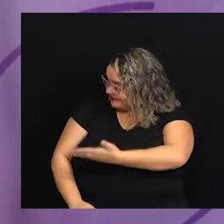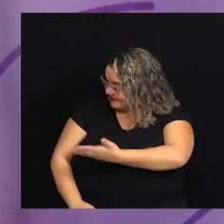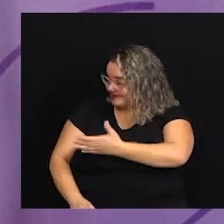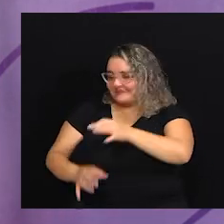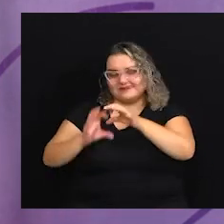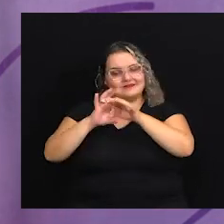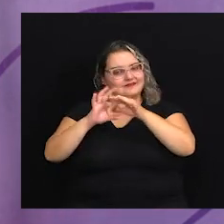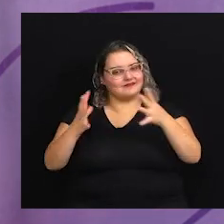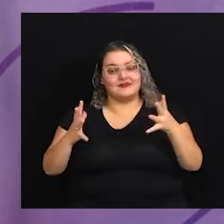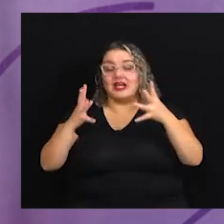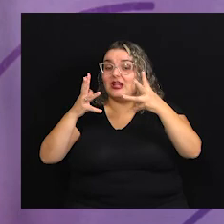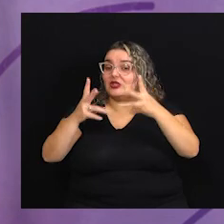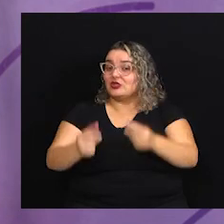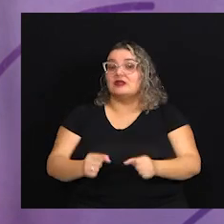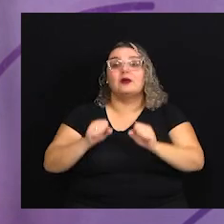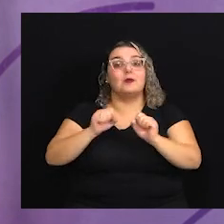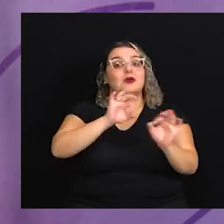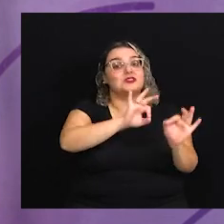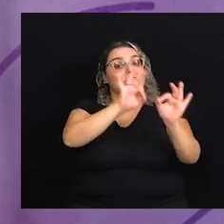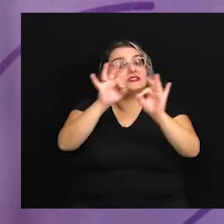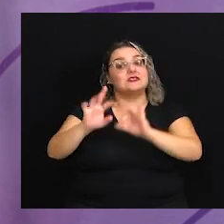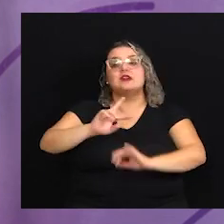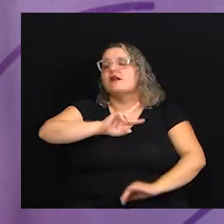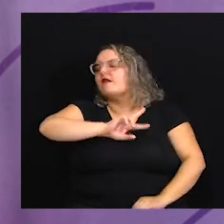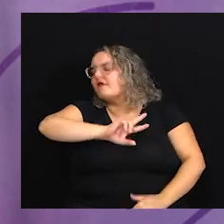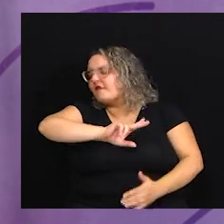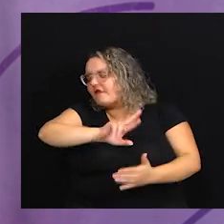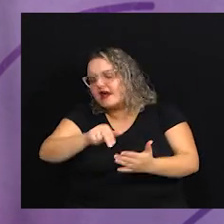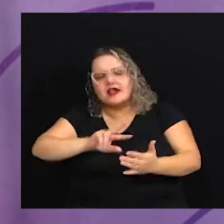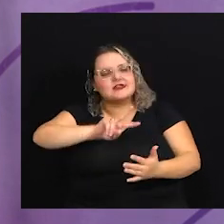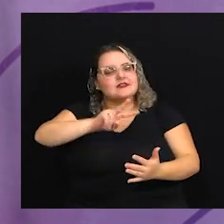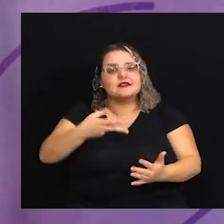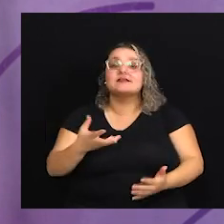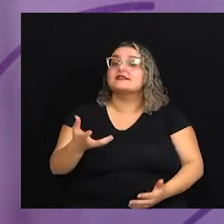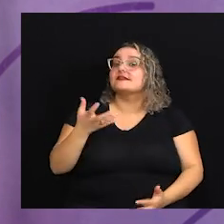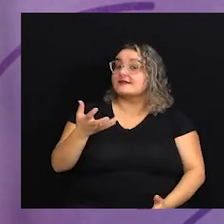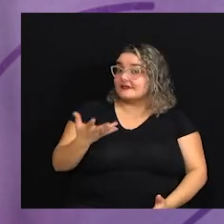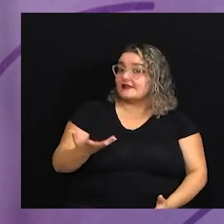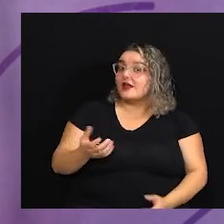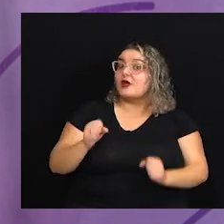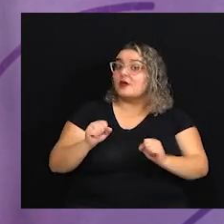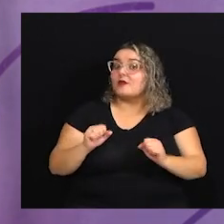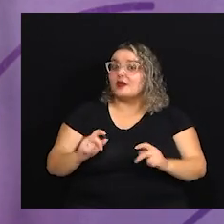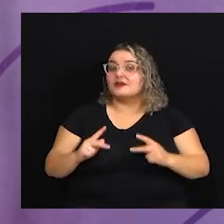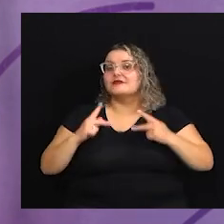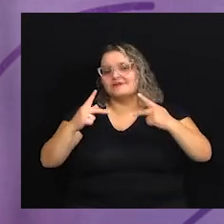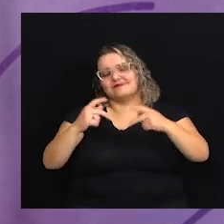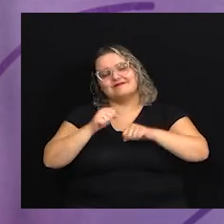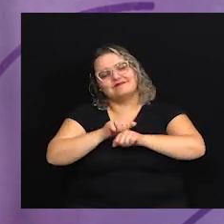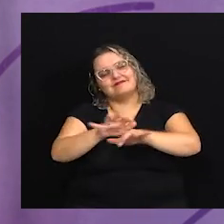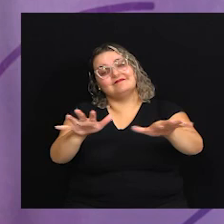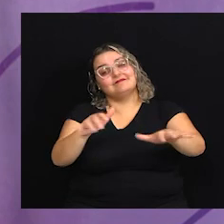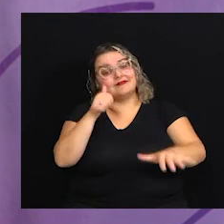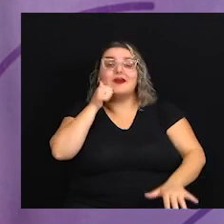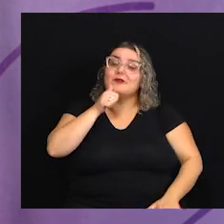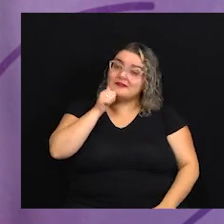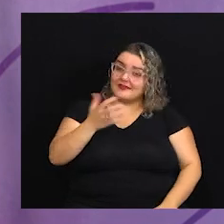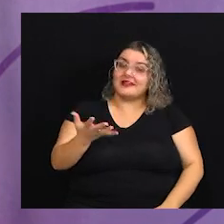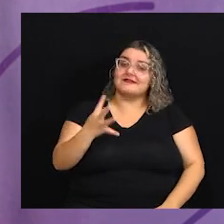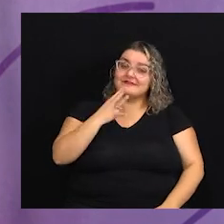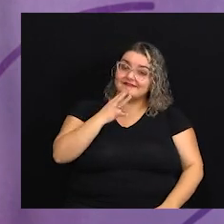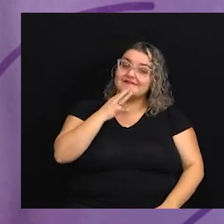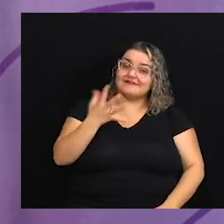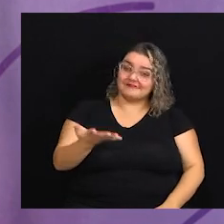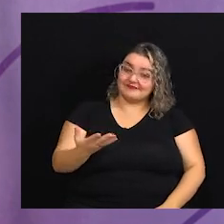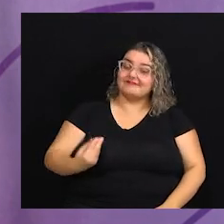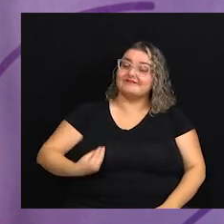esse programa fica lá disponível na íntegra, você pode assistir várias vezes, quantas vezes quiser, e também mandar um link aí para a